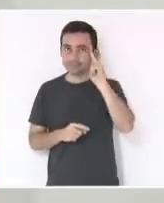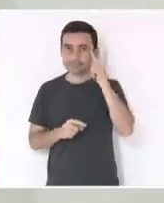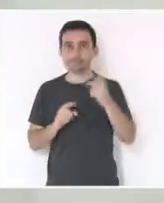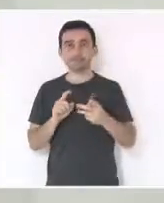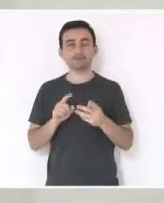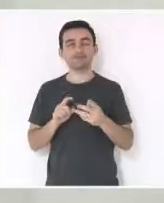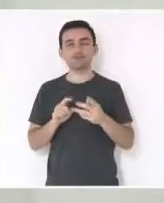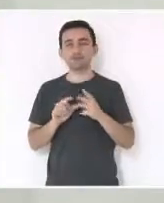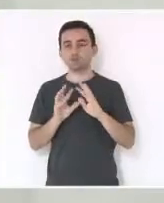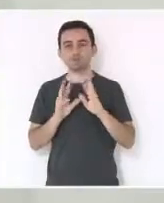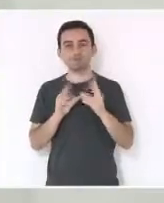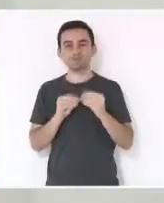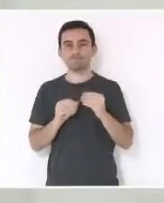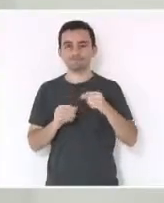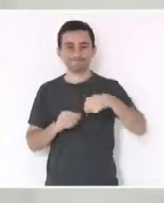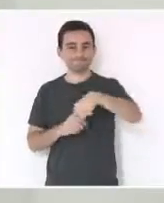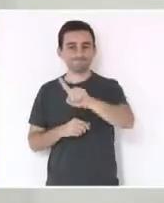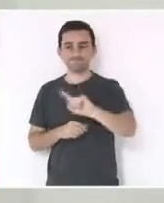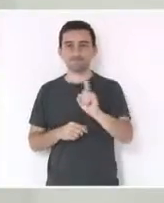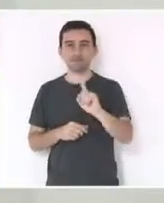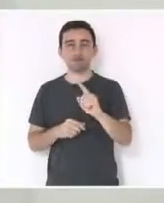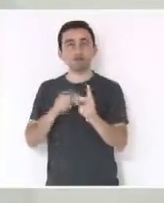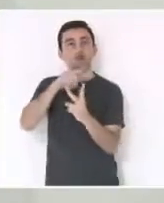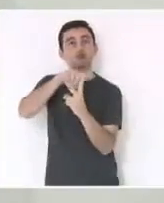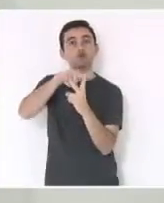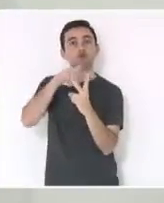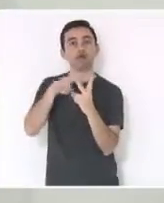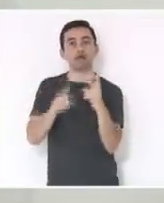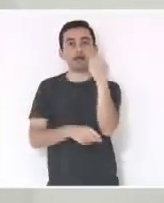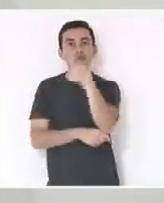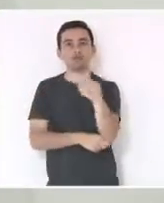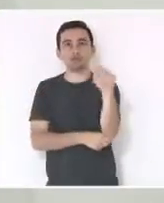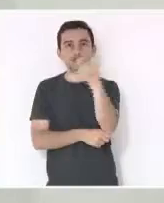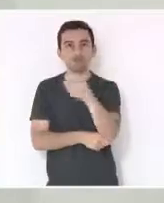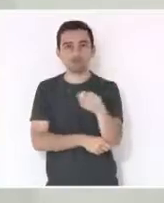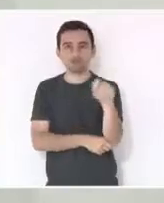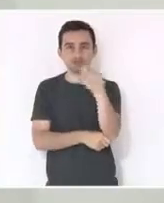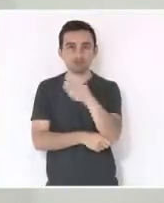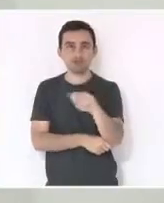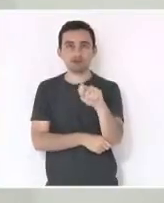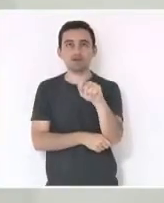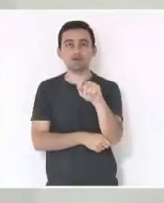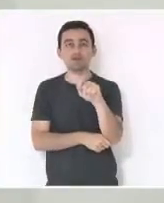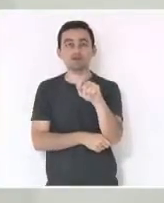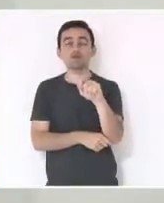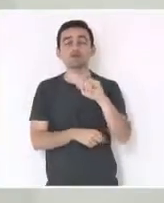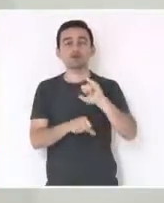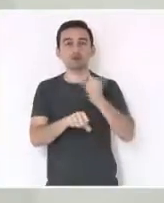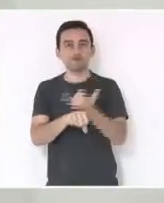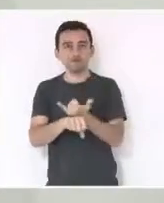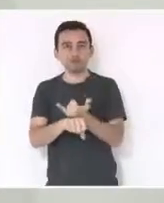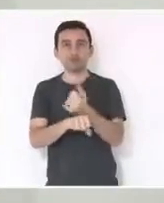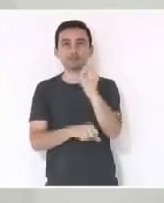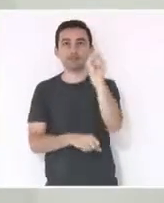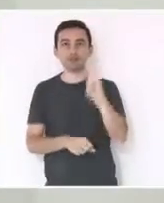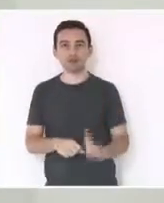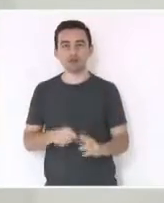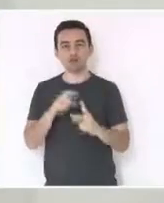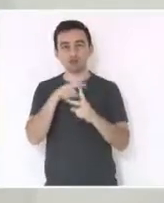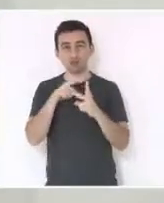reunião das duas associações empresariais de joinville são bento e de campo alegre em são bento que vai tratar